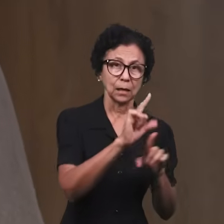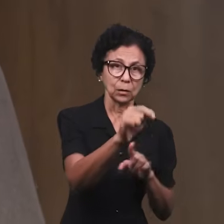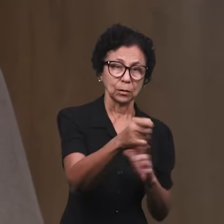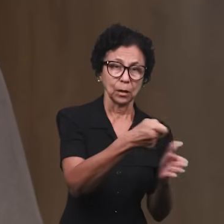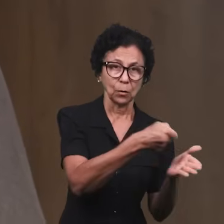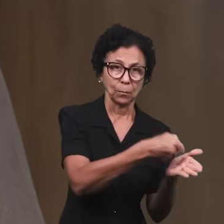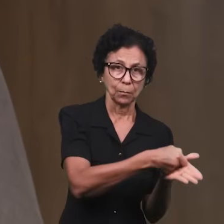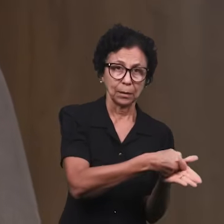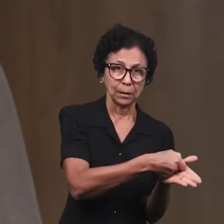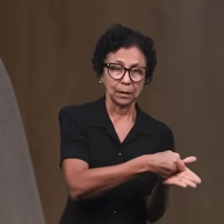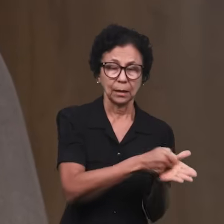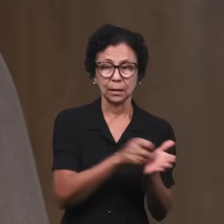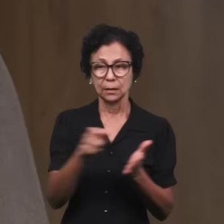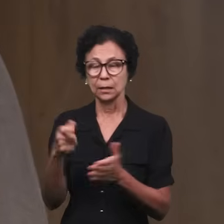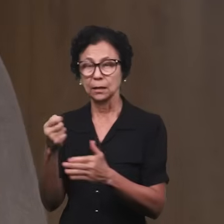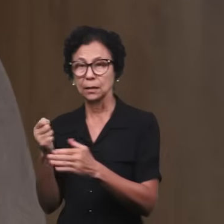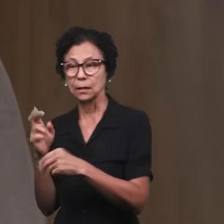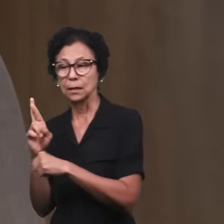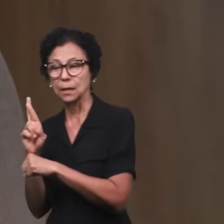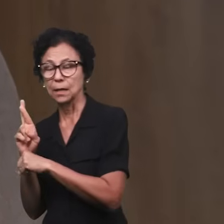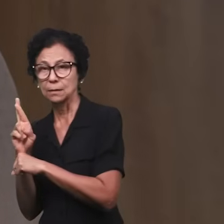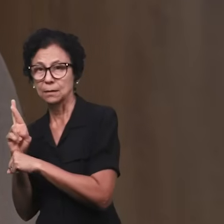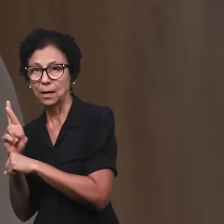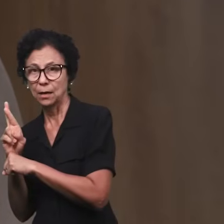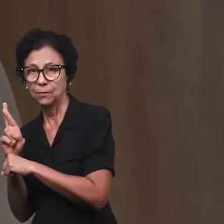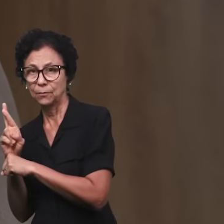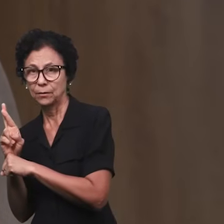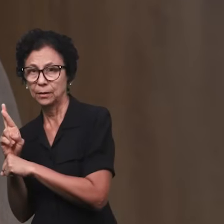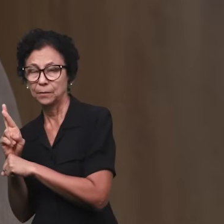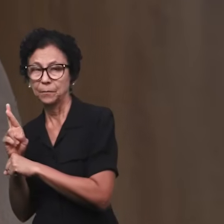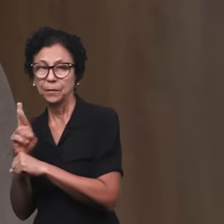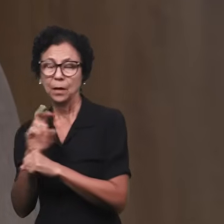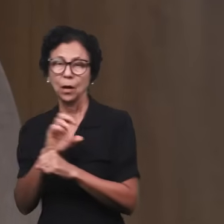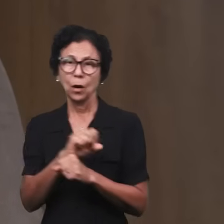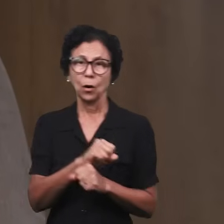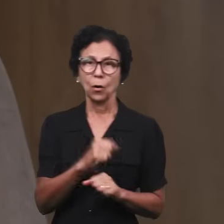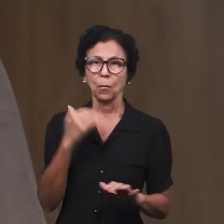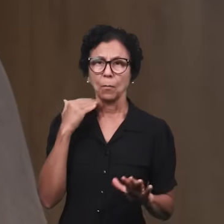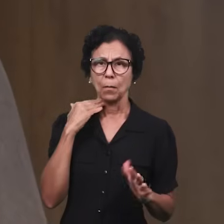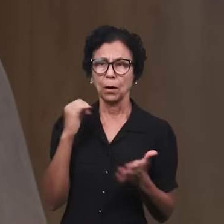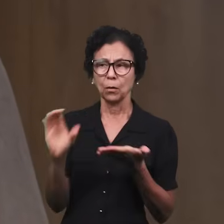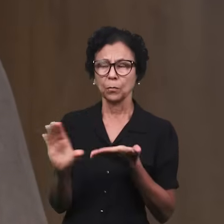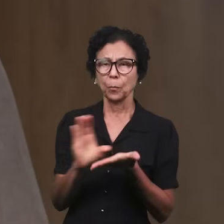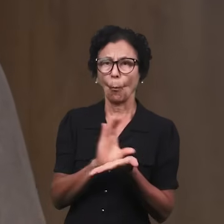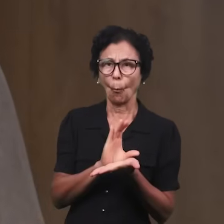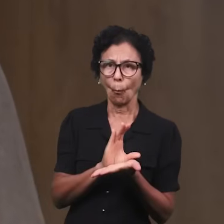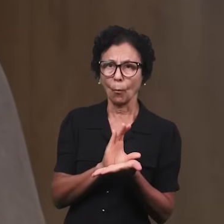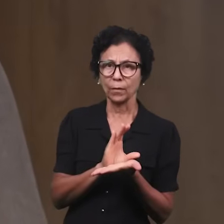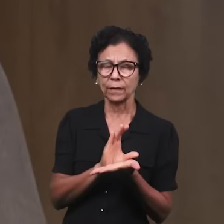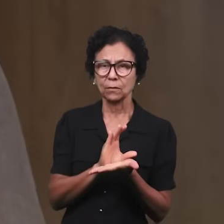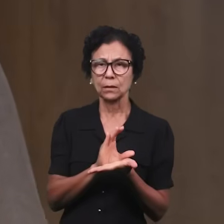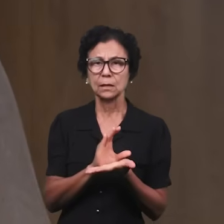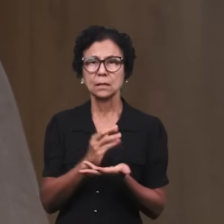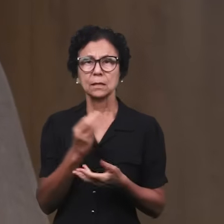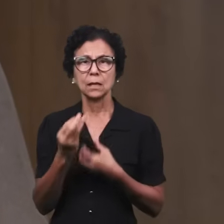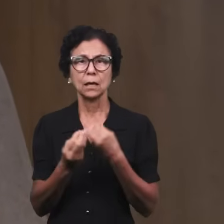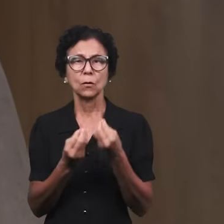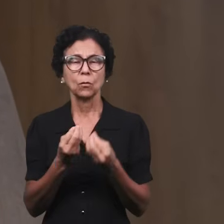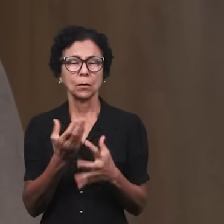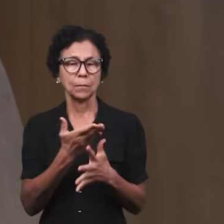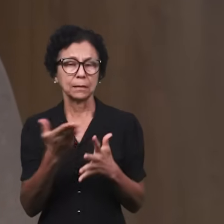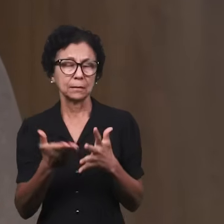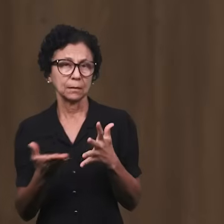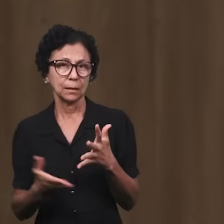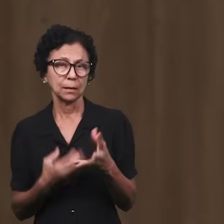aquisição posteriormente? Seria entrar em um financiamento de imóvel, comprar na planta? Atualmente, qual é a melhor forma de